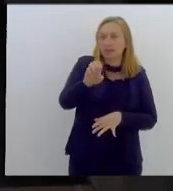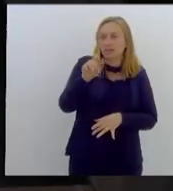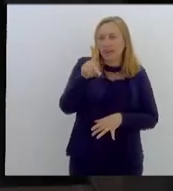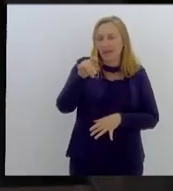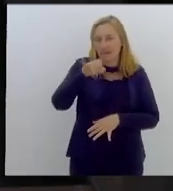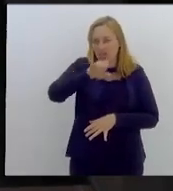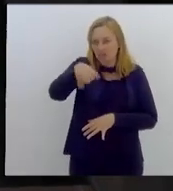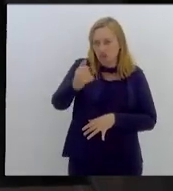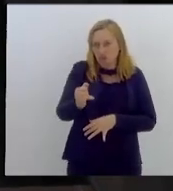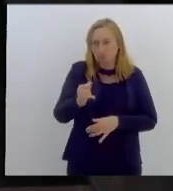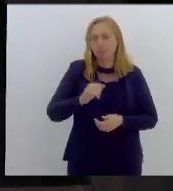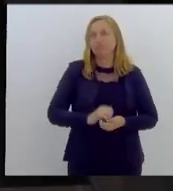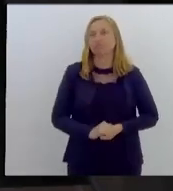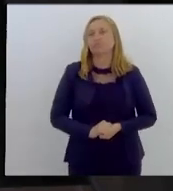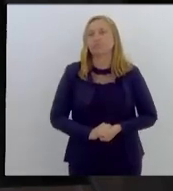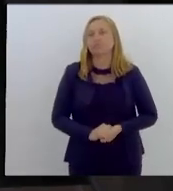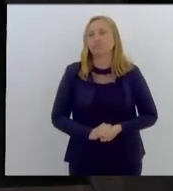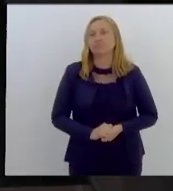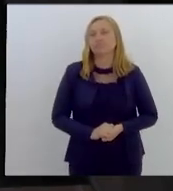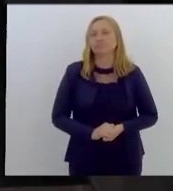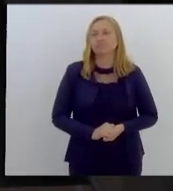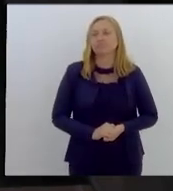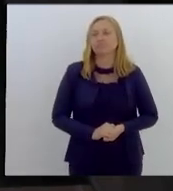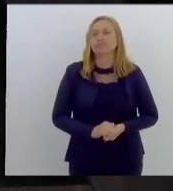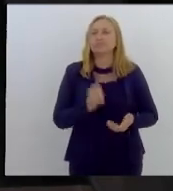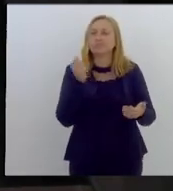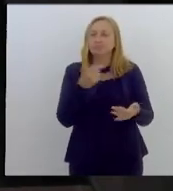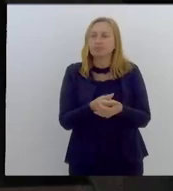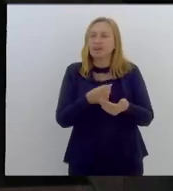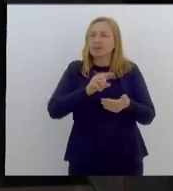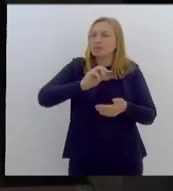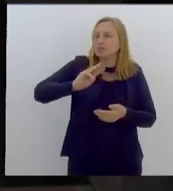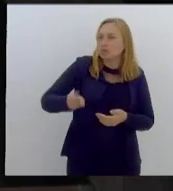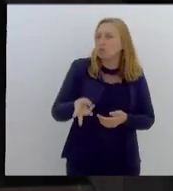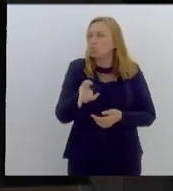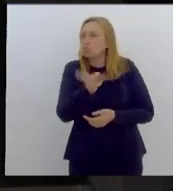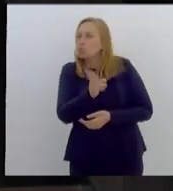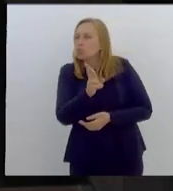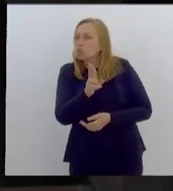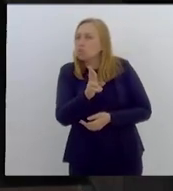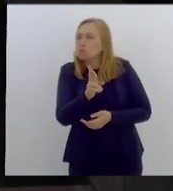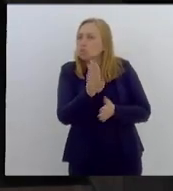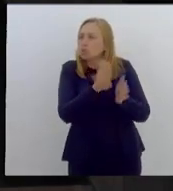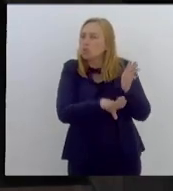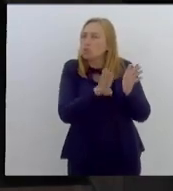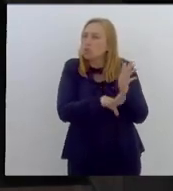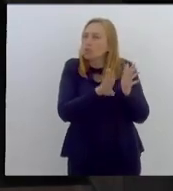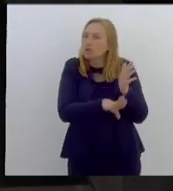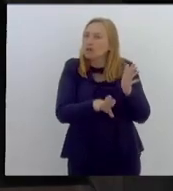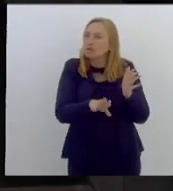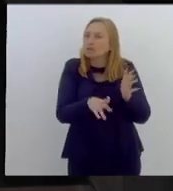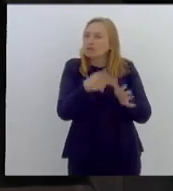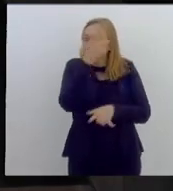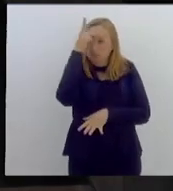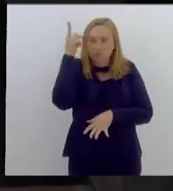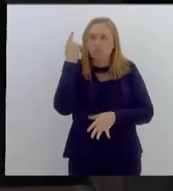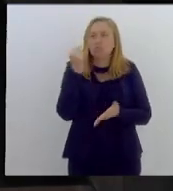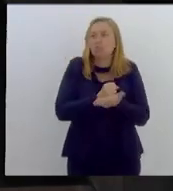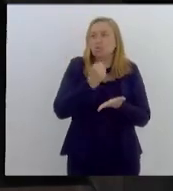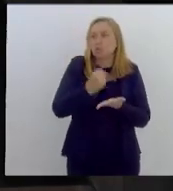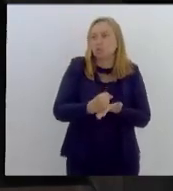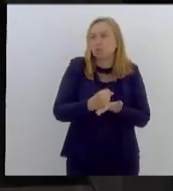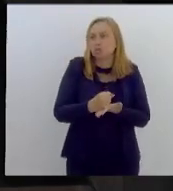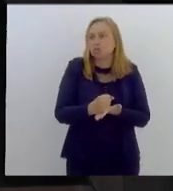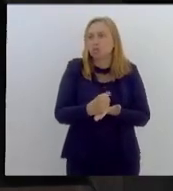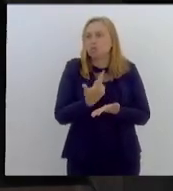de grandes escândalos envolvendo o pagamento de milhões de reais para despesas de pessoal contratados